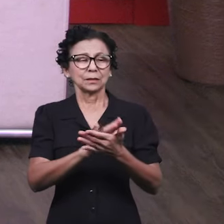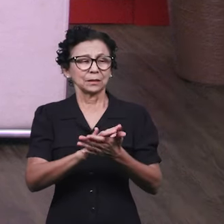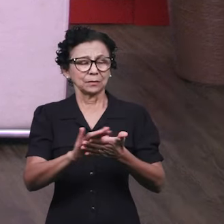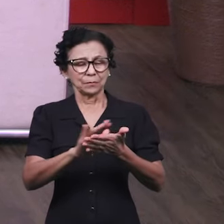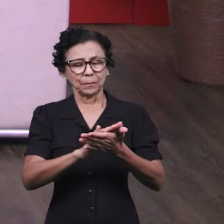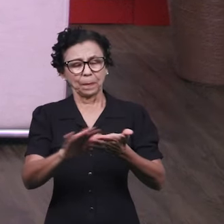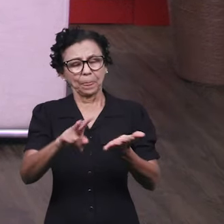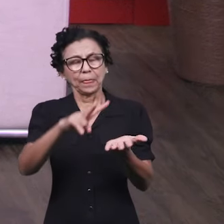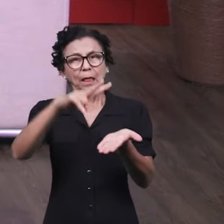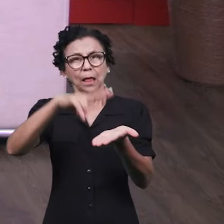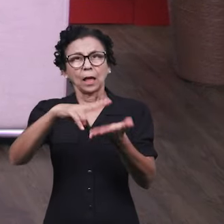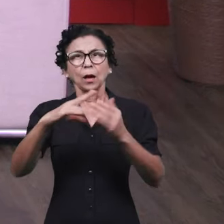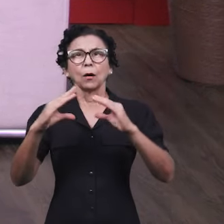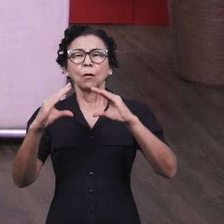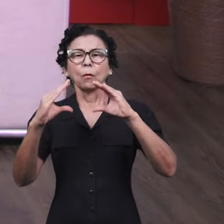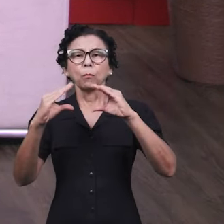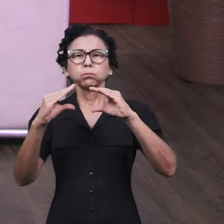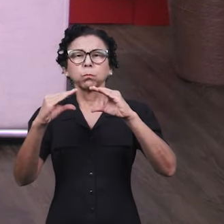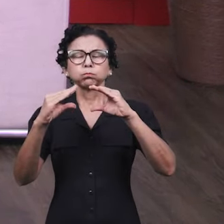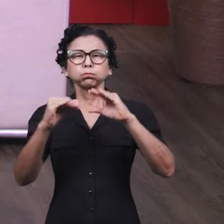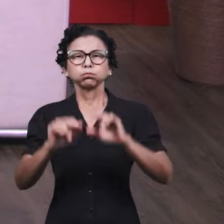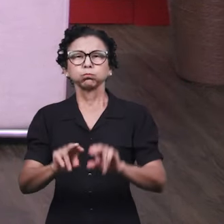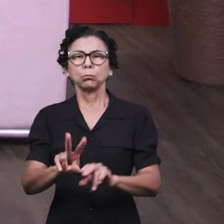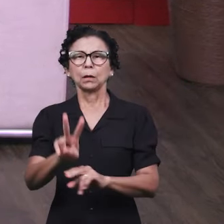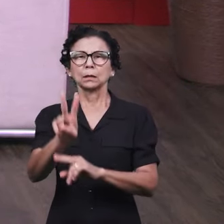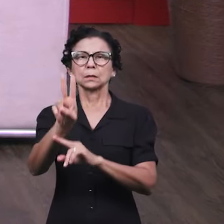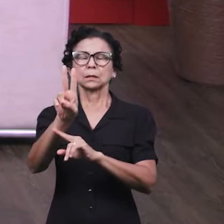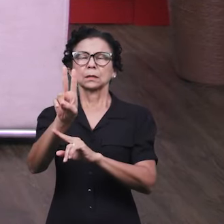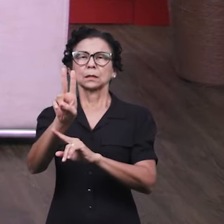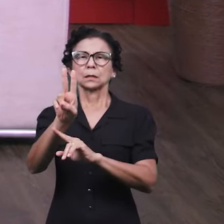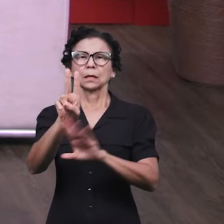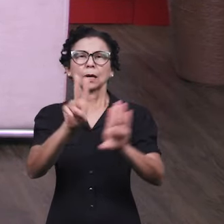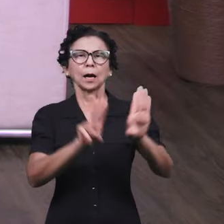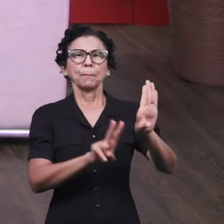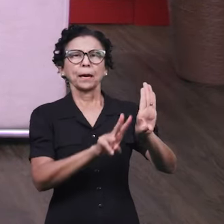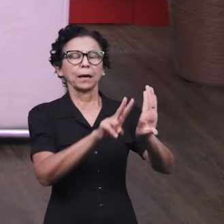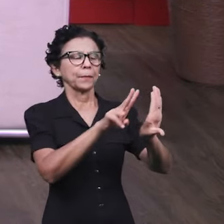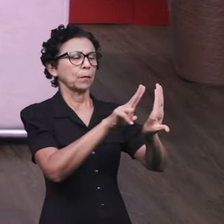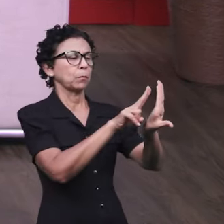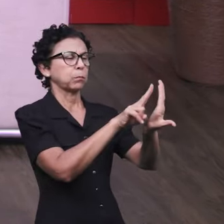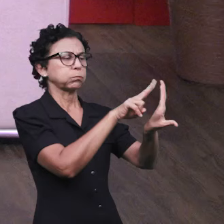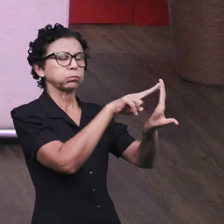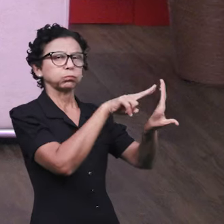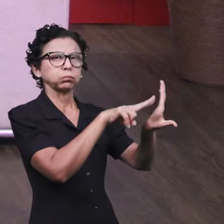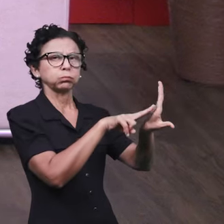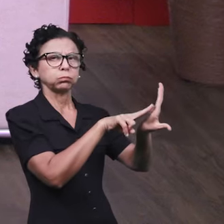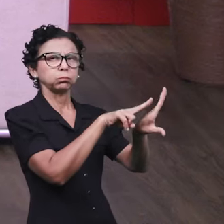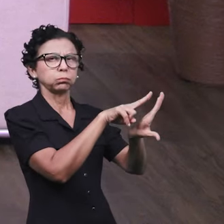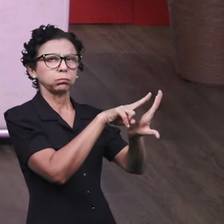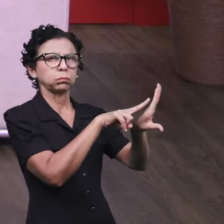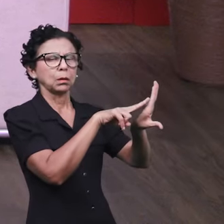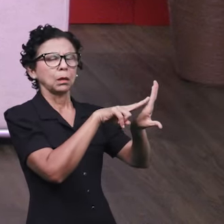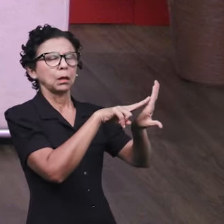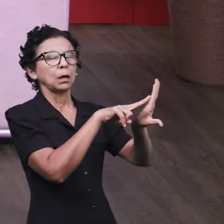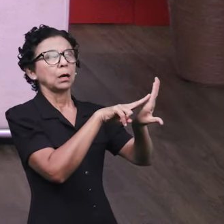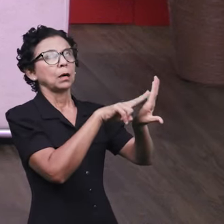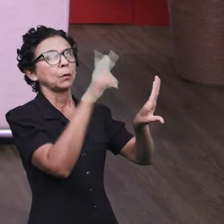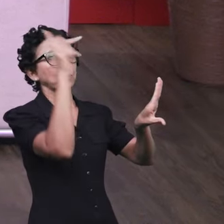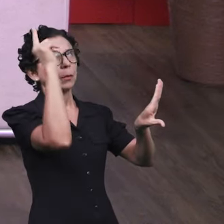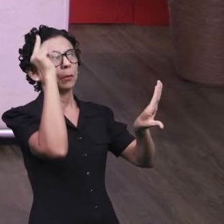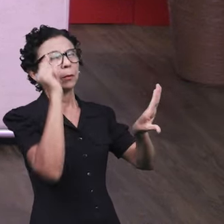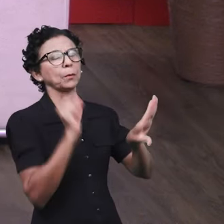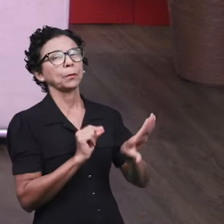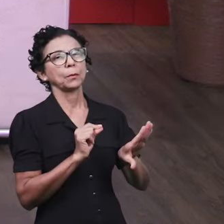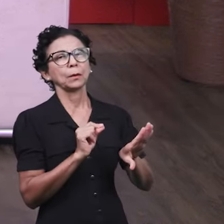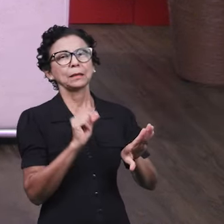aquelas que são igual um triângulo de 45 cima então se eu não levasse as minhas pernas eu não consegui dormir de